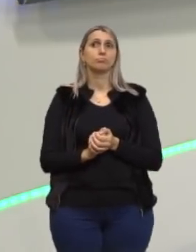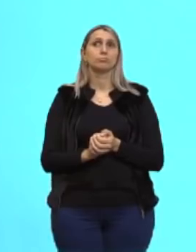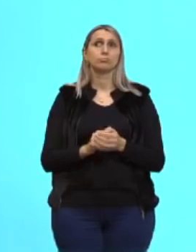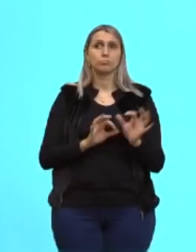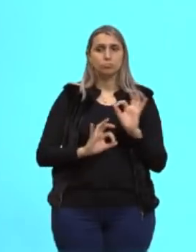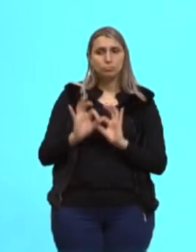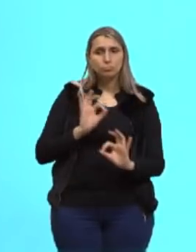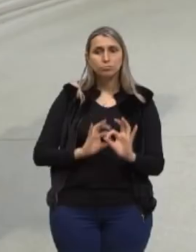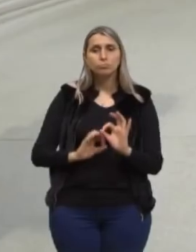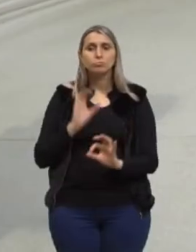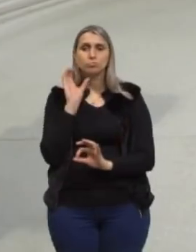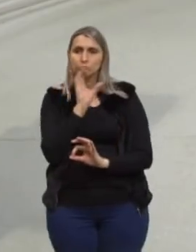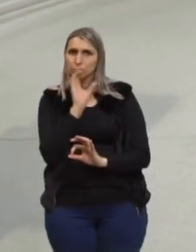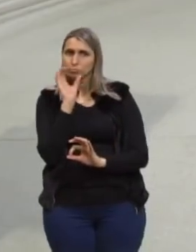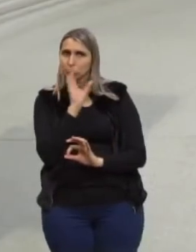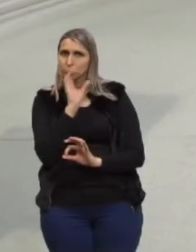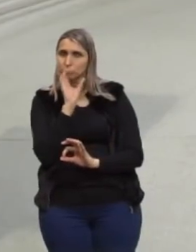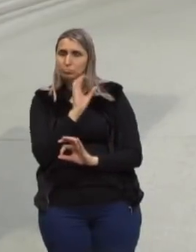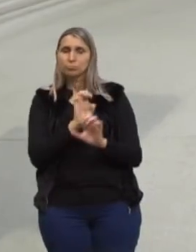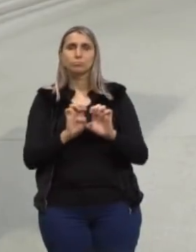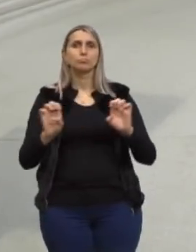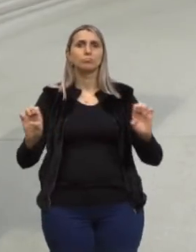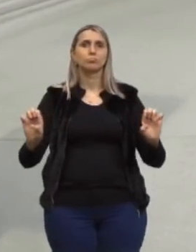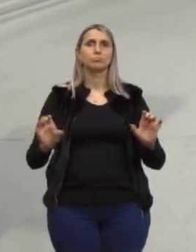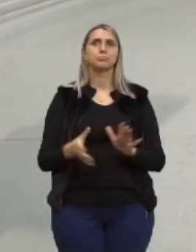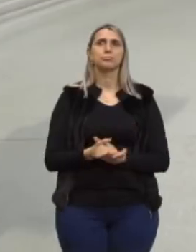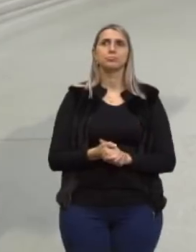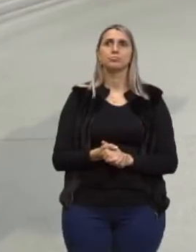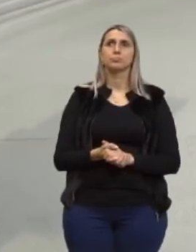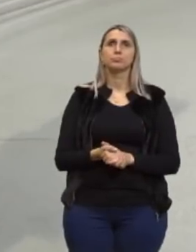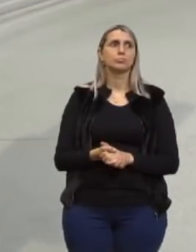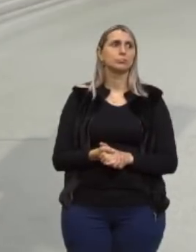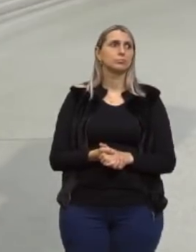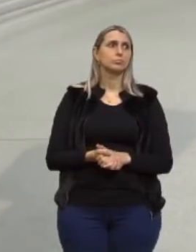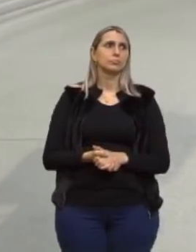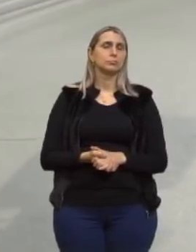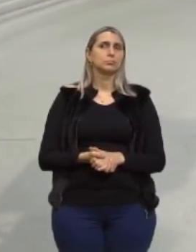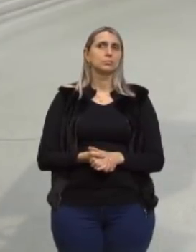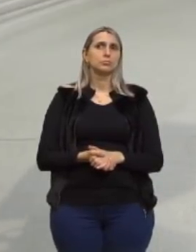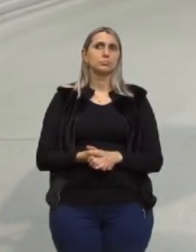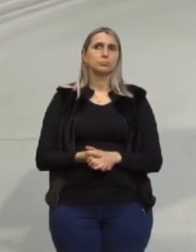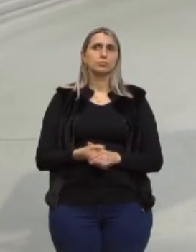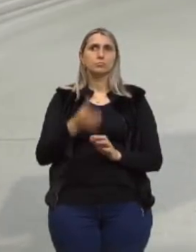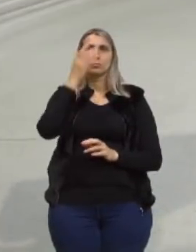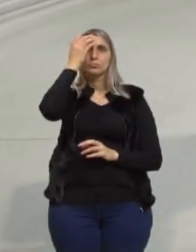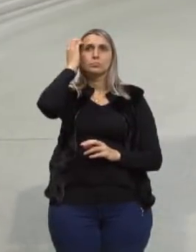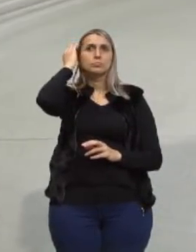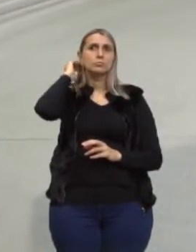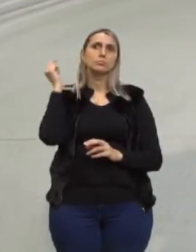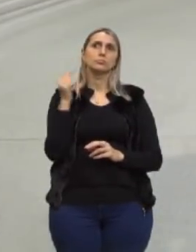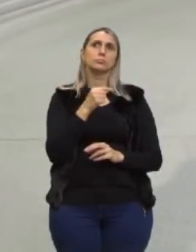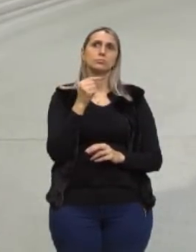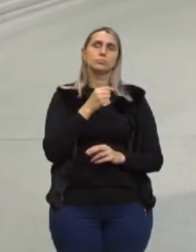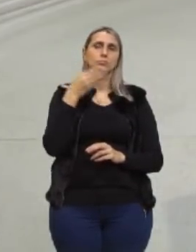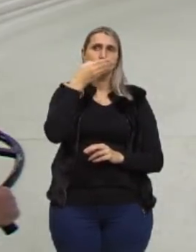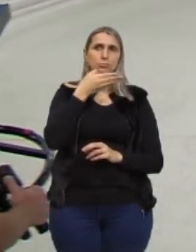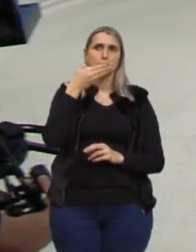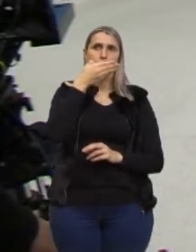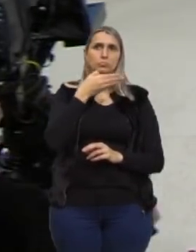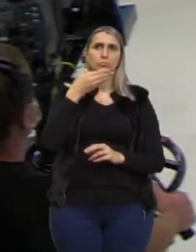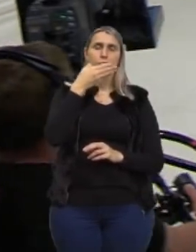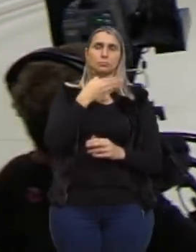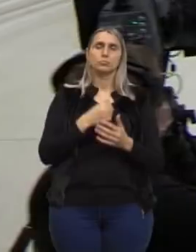vai fazer eu vou montar rapidamente a equação olha só e aqui eu tenho a glicose tá